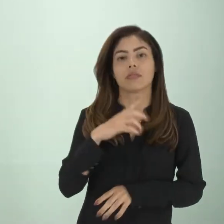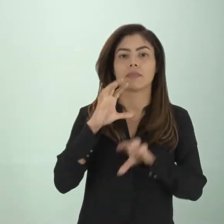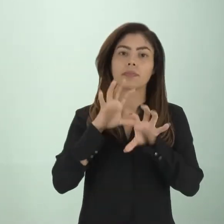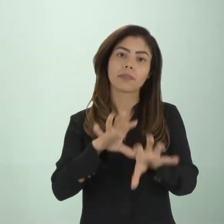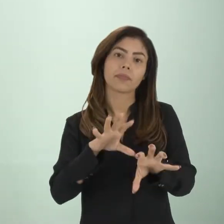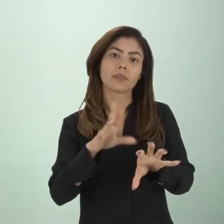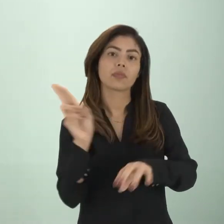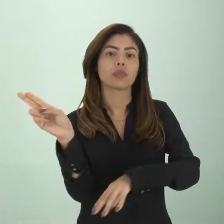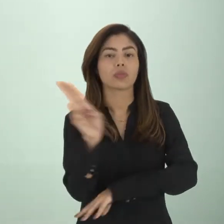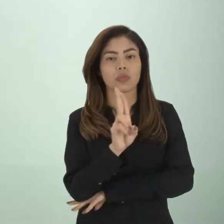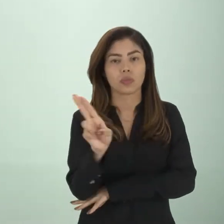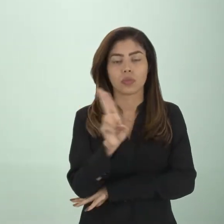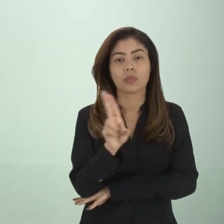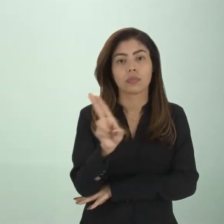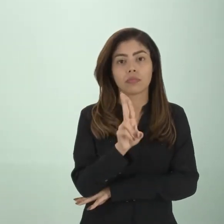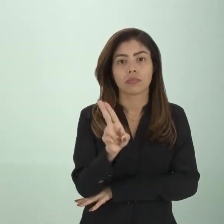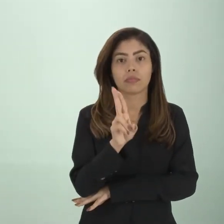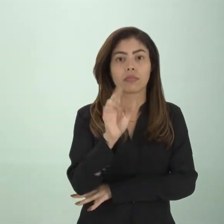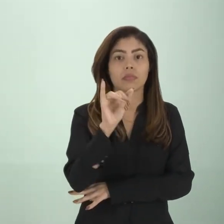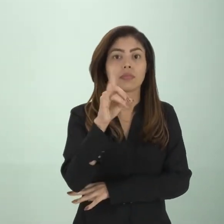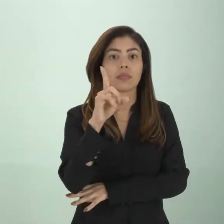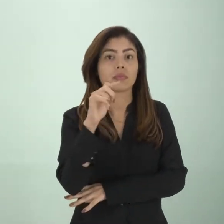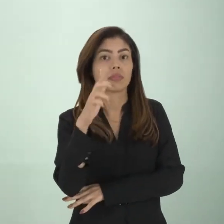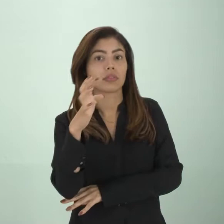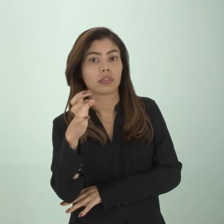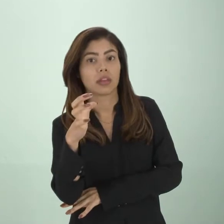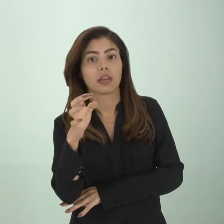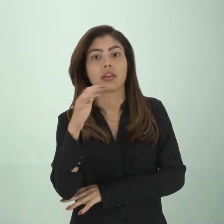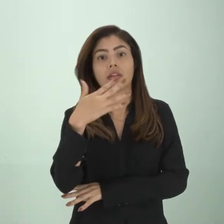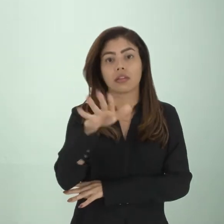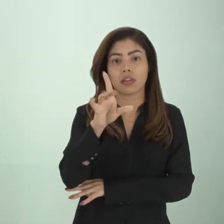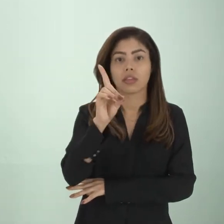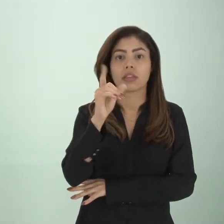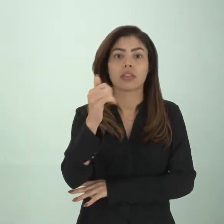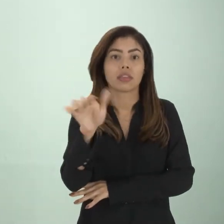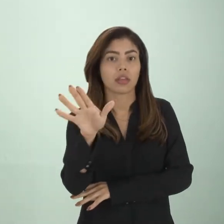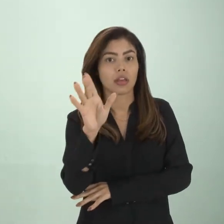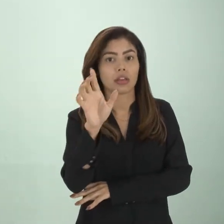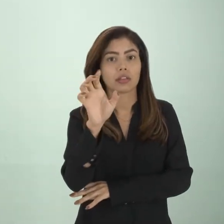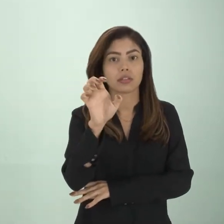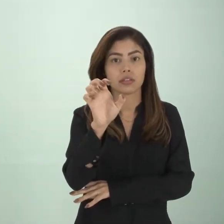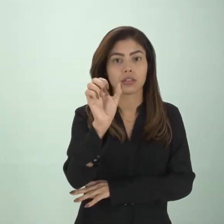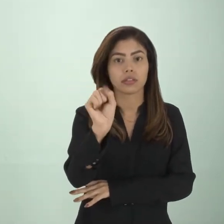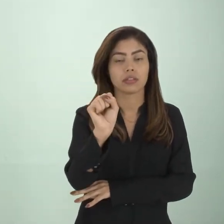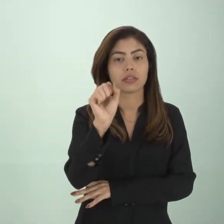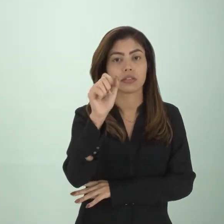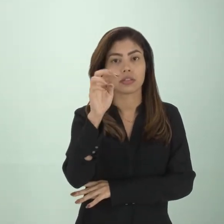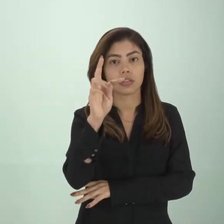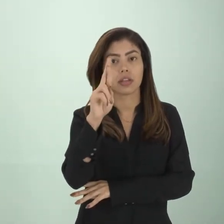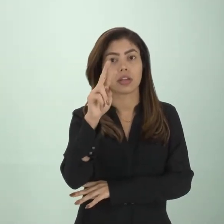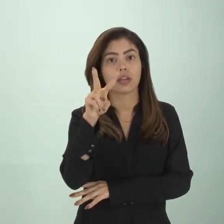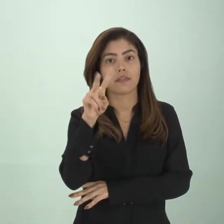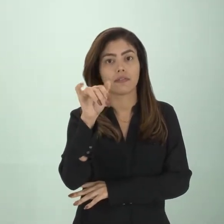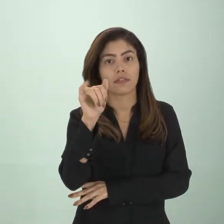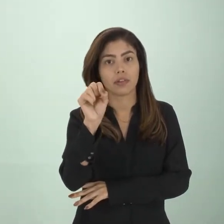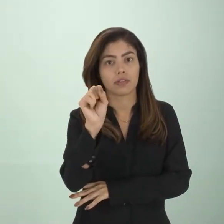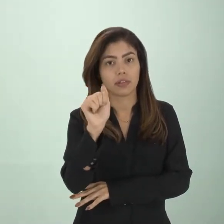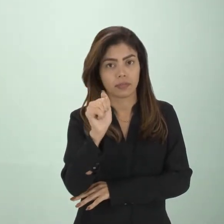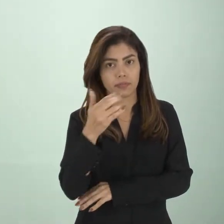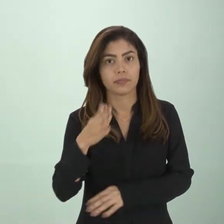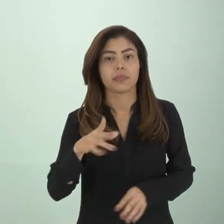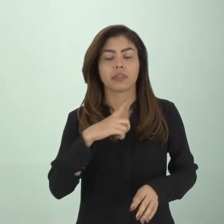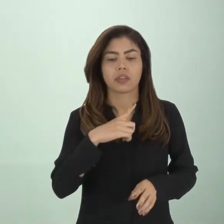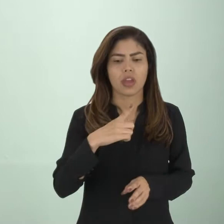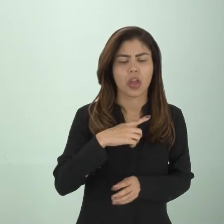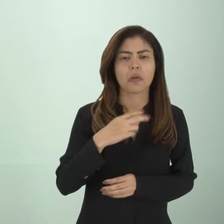que chamam esse período de Idade das Trevas. Tem um tom tanto quanto pejorativo, mas ela tem a